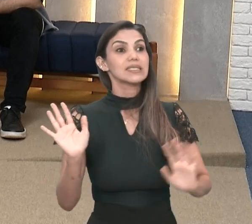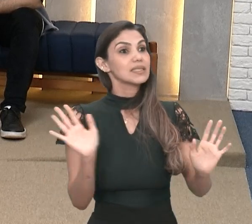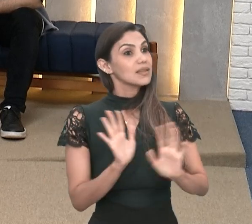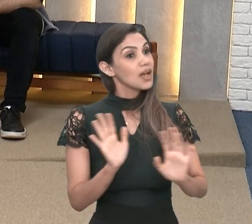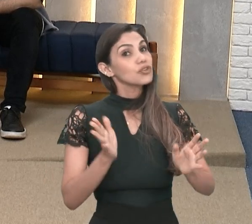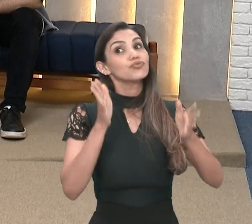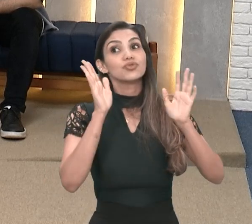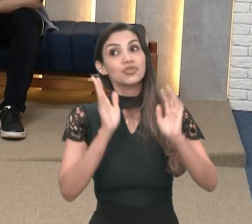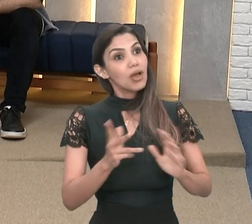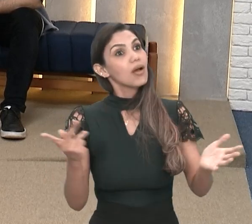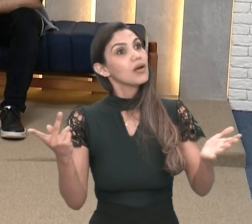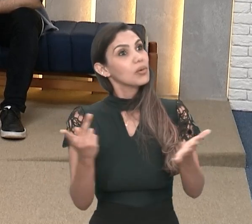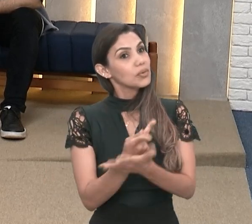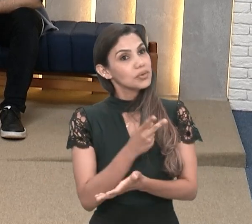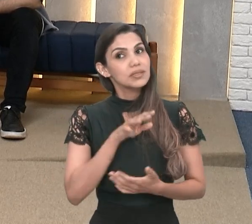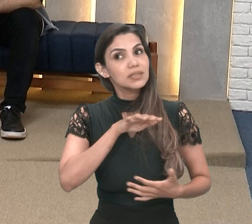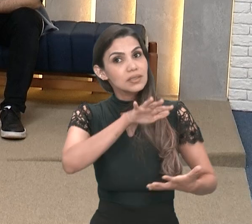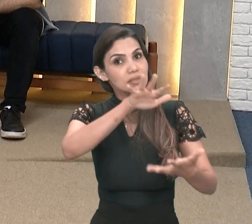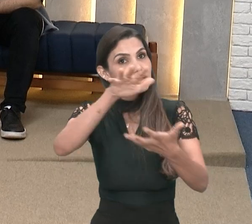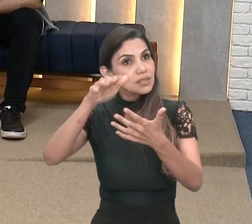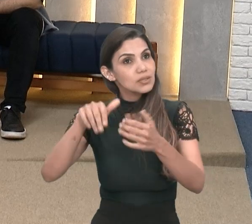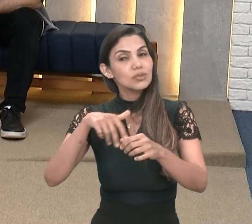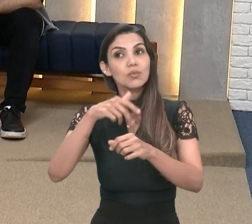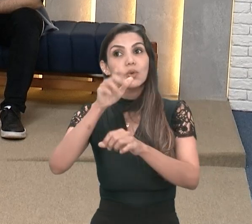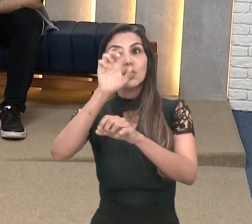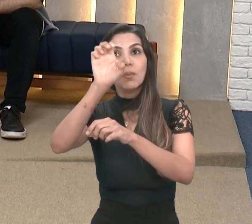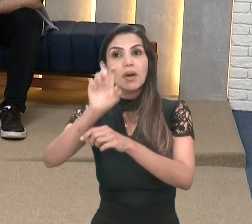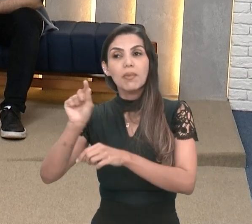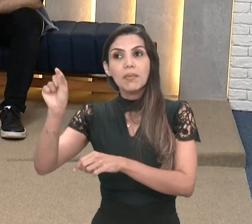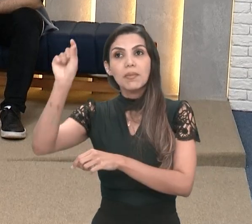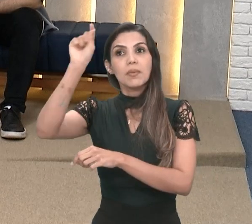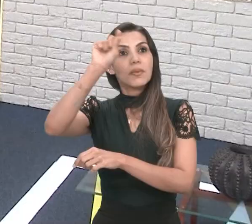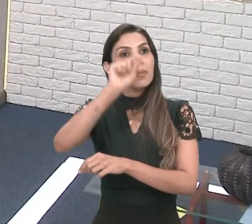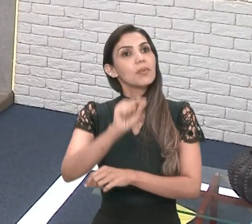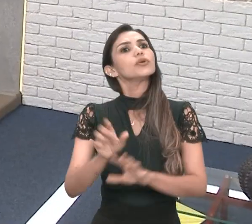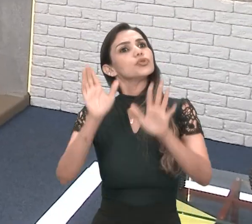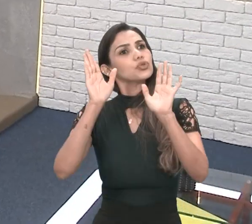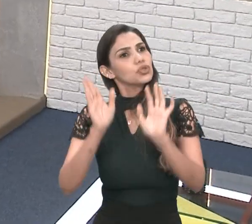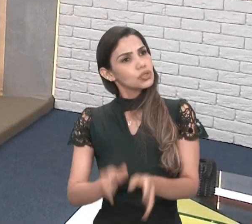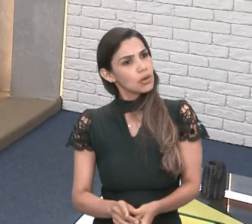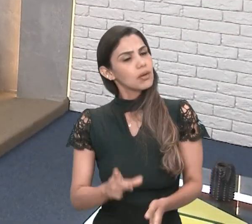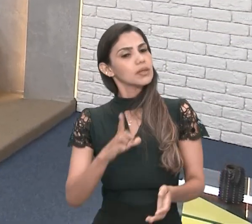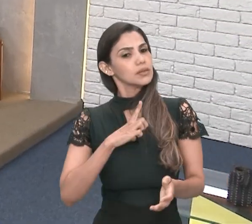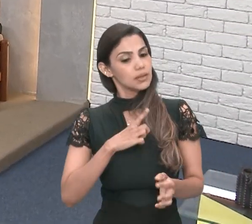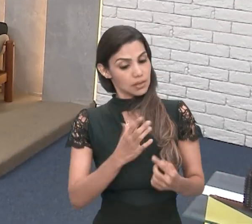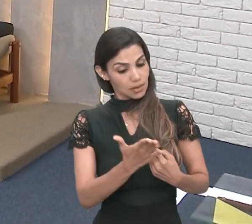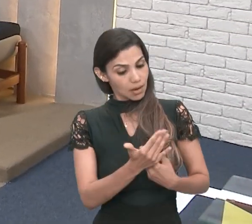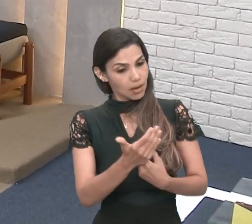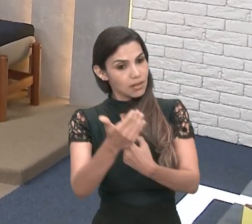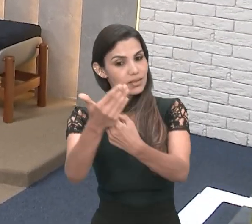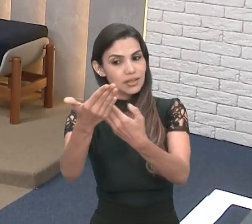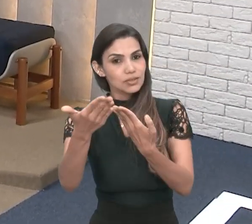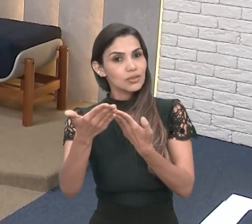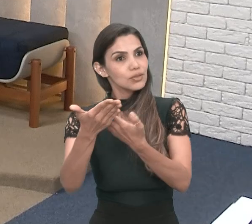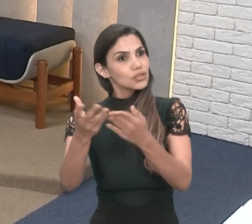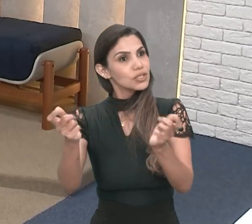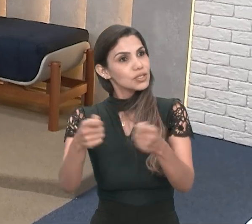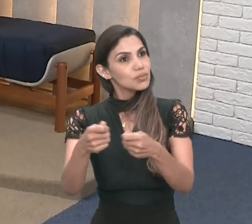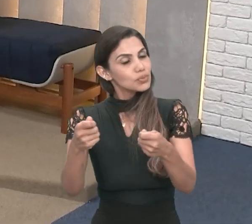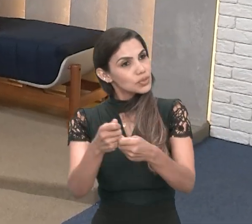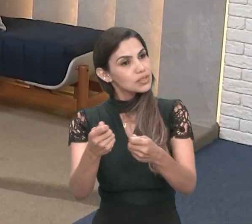modo geral e, sem dúvida alguma, as tecnologias elas estão aí, se souberem, se forem